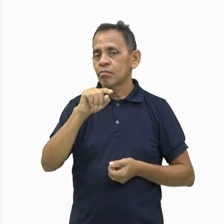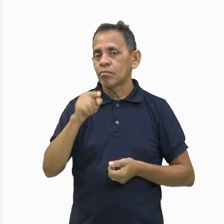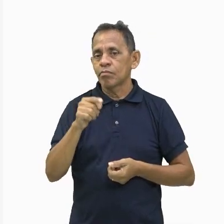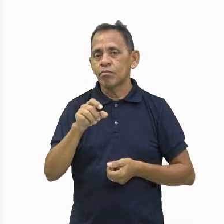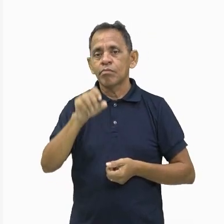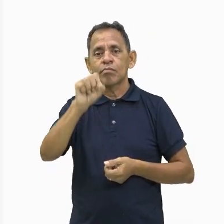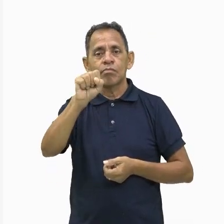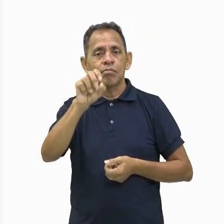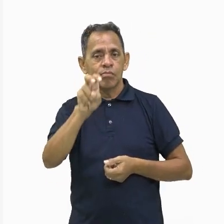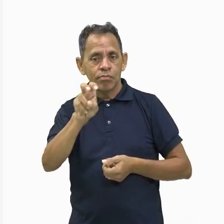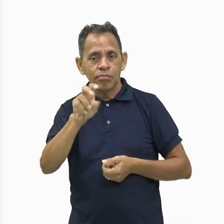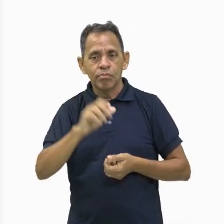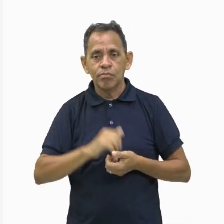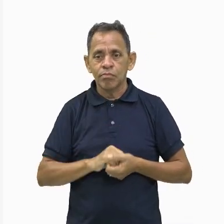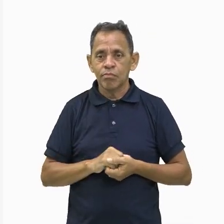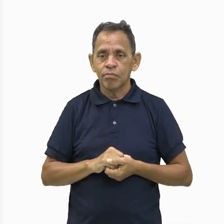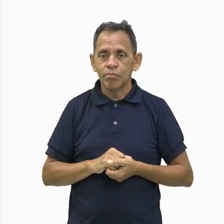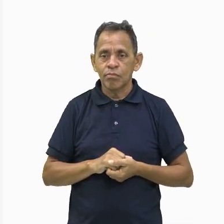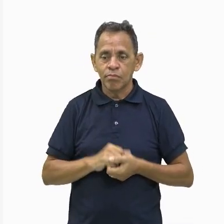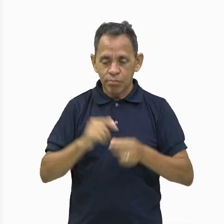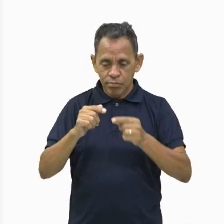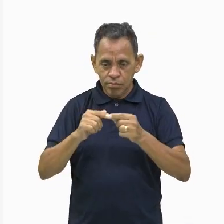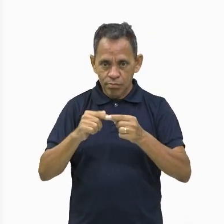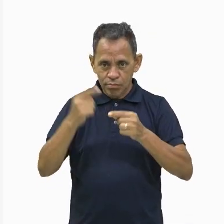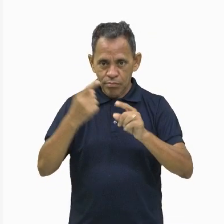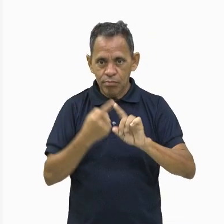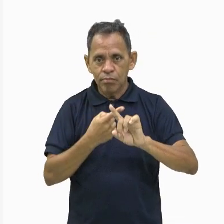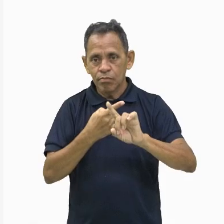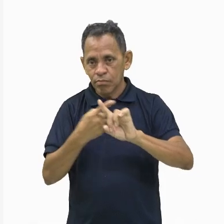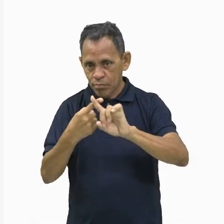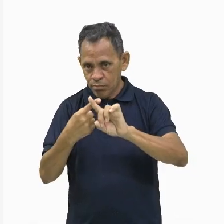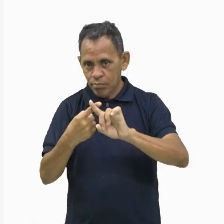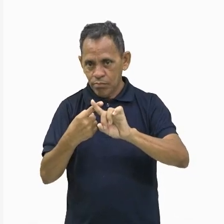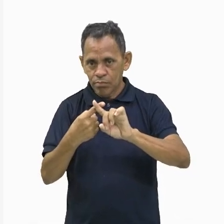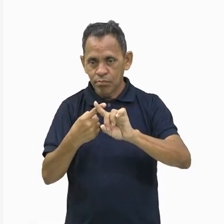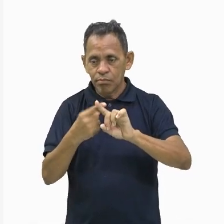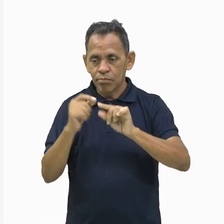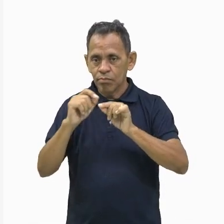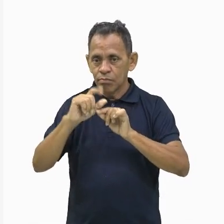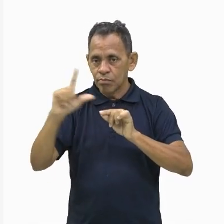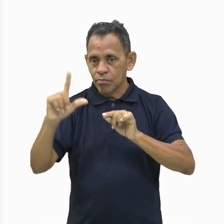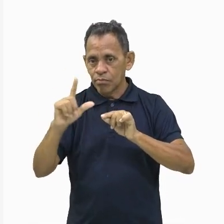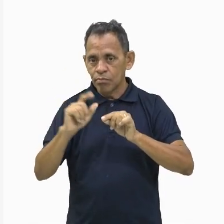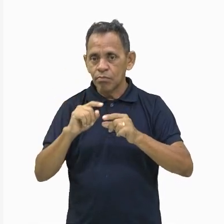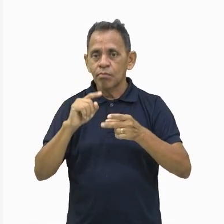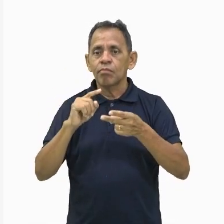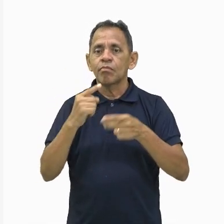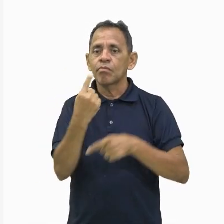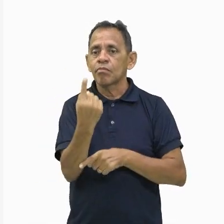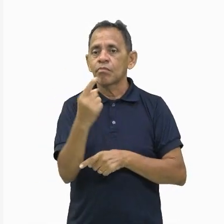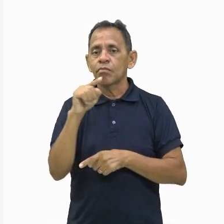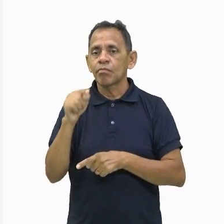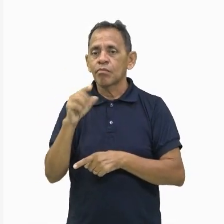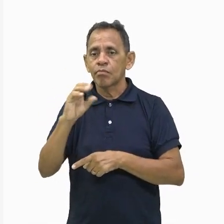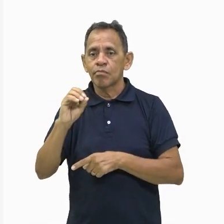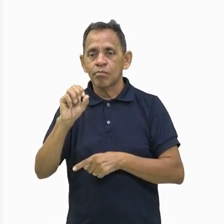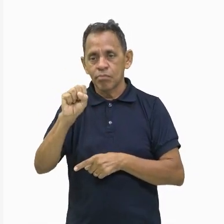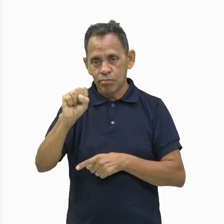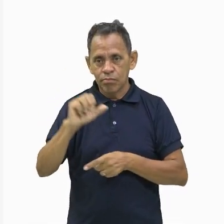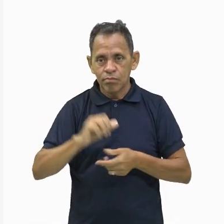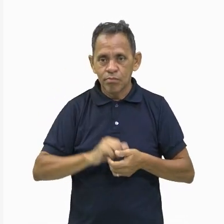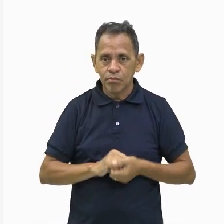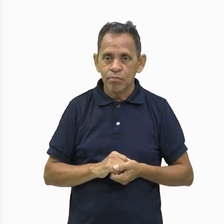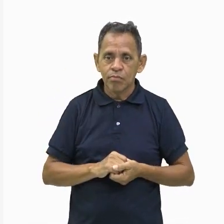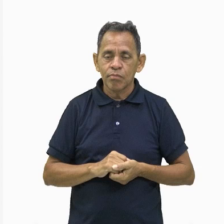0,85, que vai ser multiplicado pelo fator de aumento, que agora é 1,08.